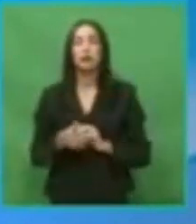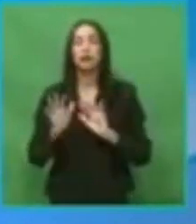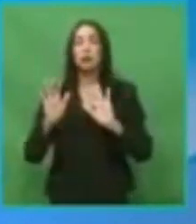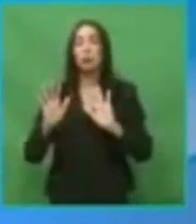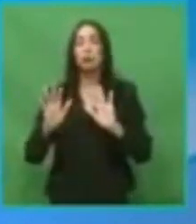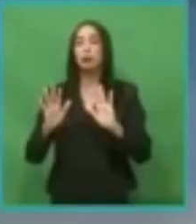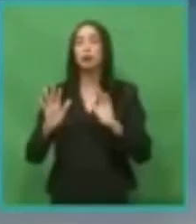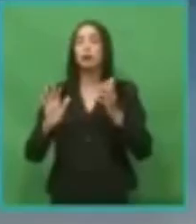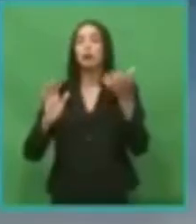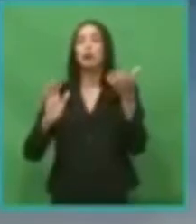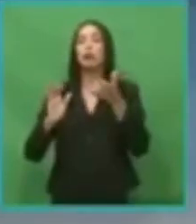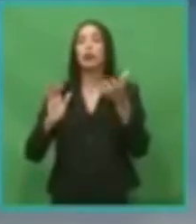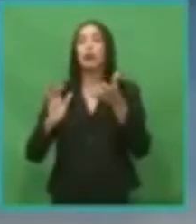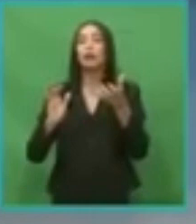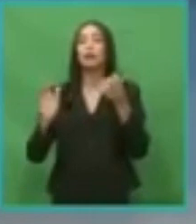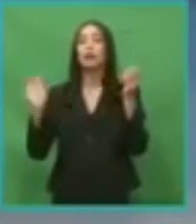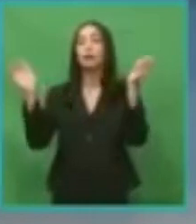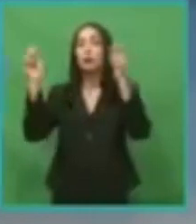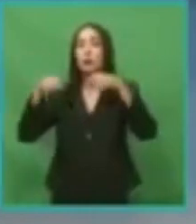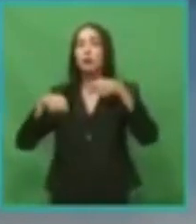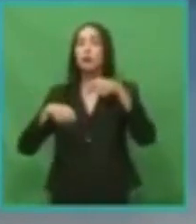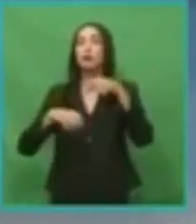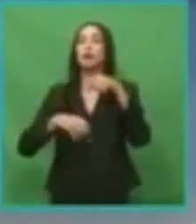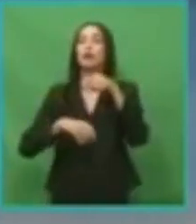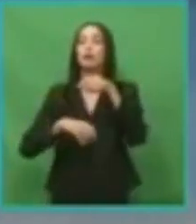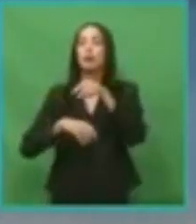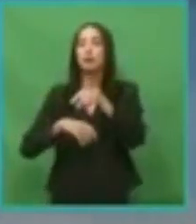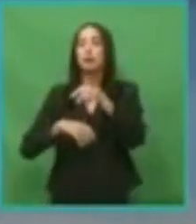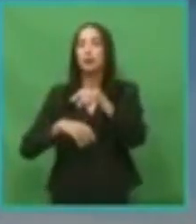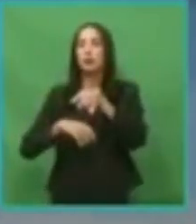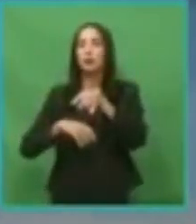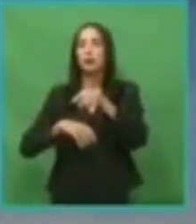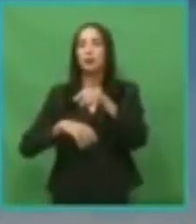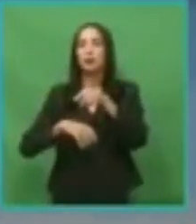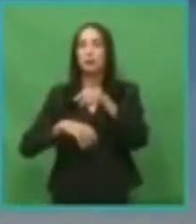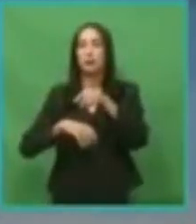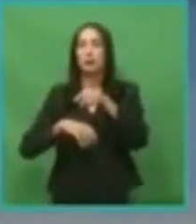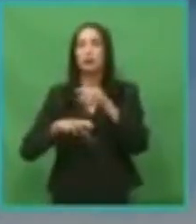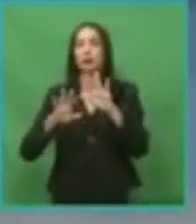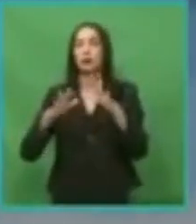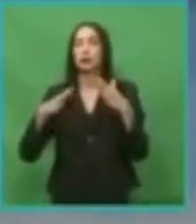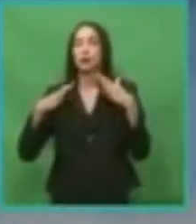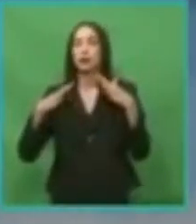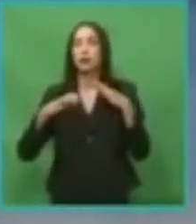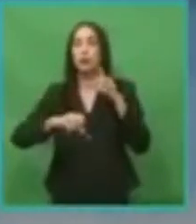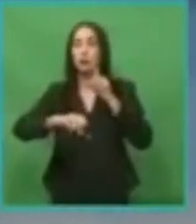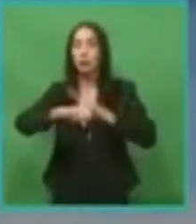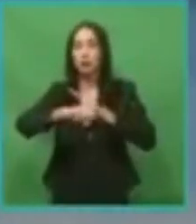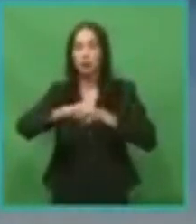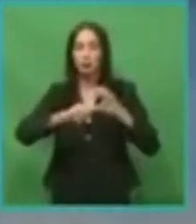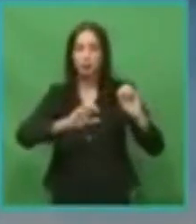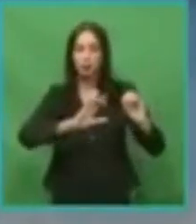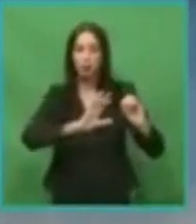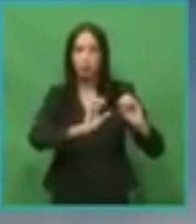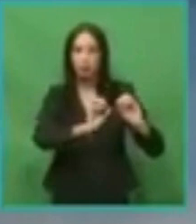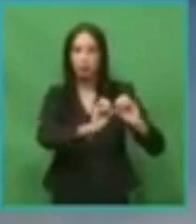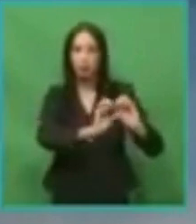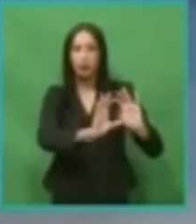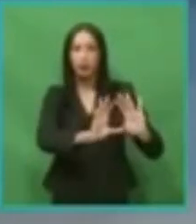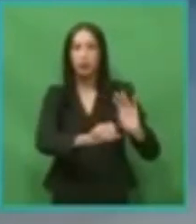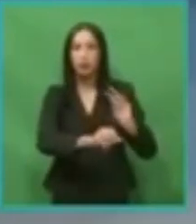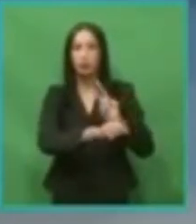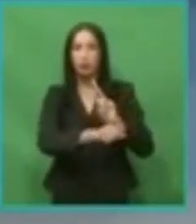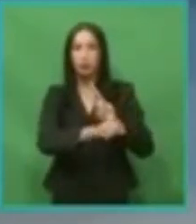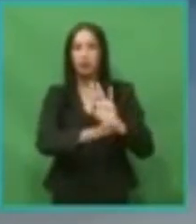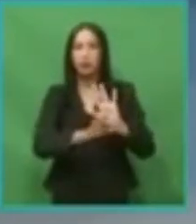Eu quero, pelo contrário, eu quero possibilitar... Meu tempo aí. Não, candidata, não. O seu tempo está zerado, inclusive está lá, ó, preservado, para que a senhora